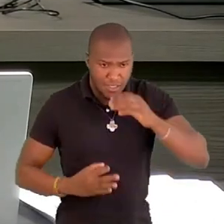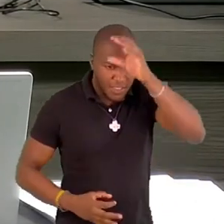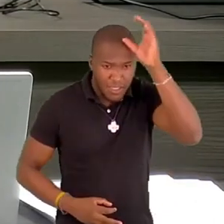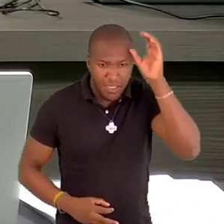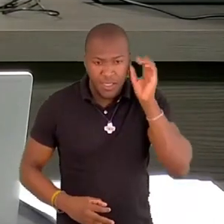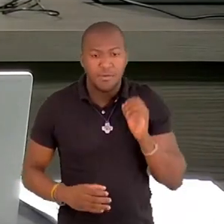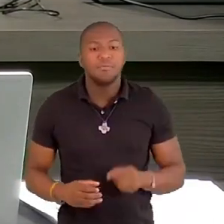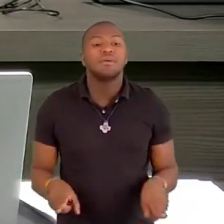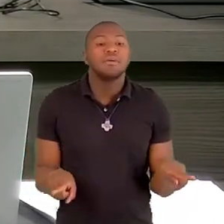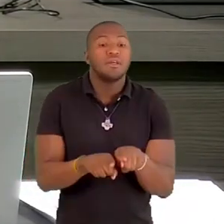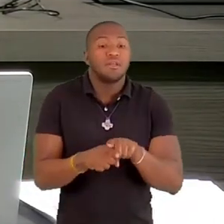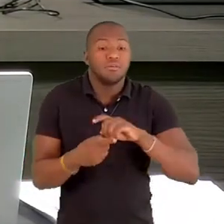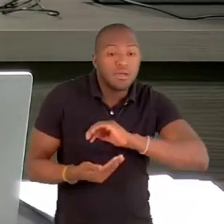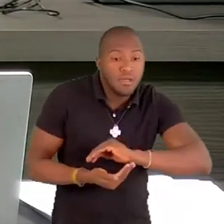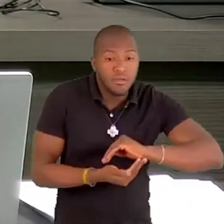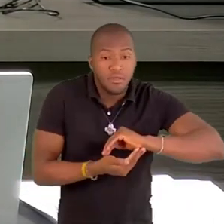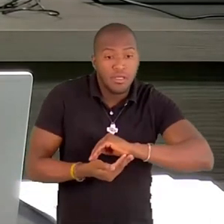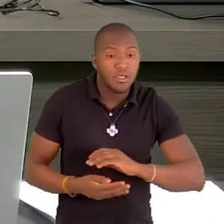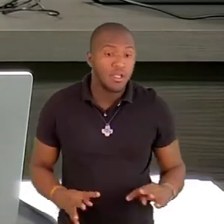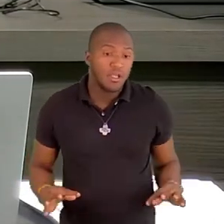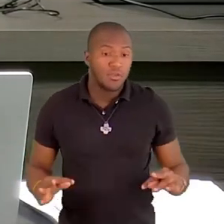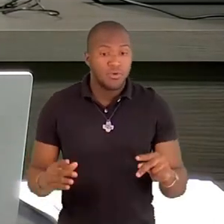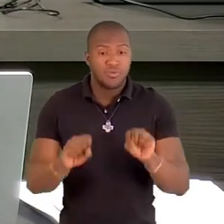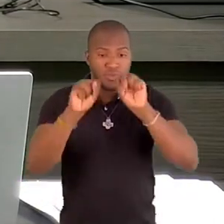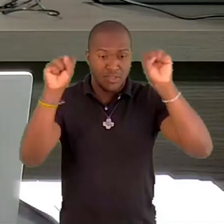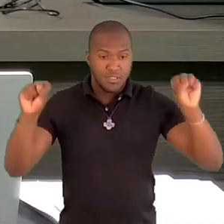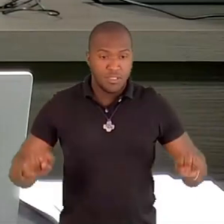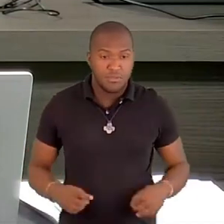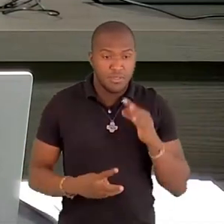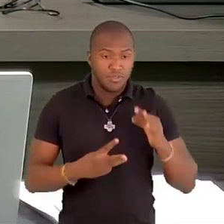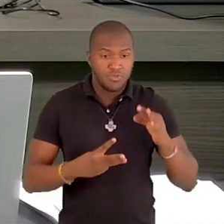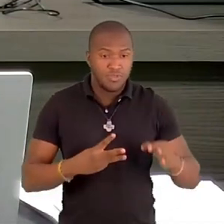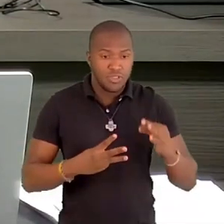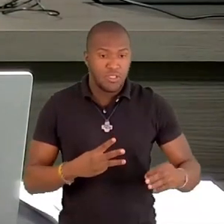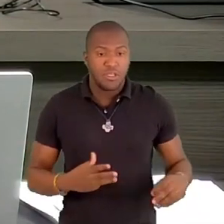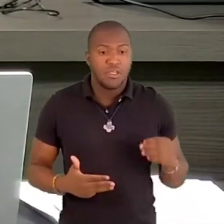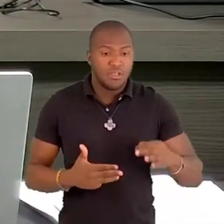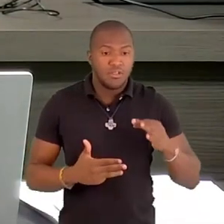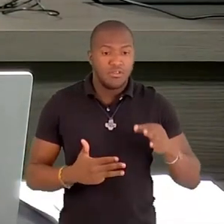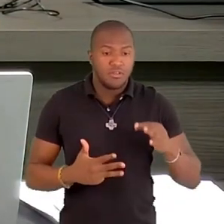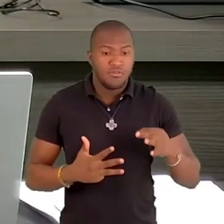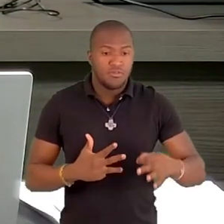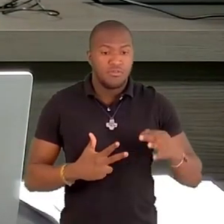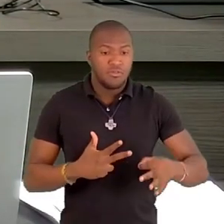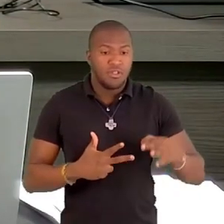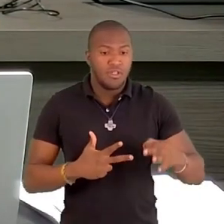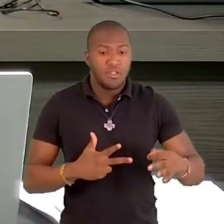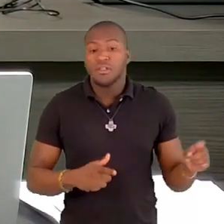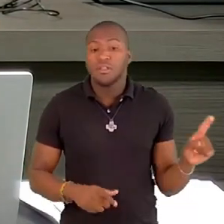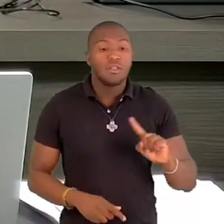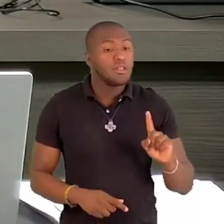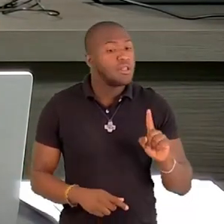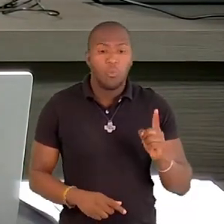Supremo Tribunal Federal, com o TSE e com o sistema de justiça como um todo. De fato, nós não podemos tolerar esse tipo